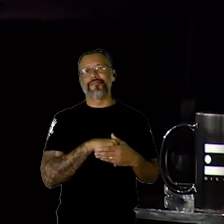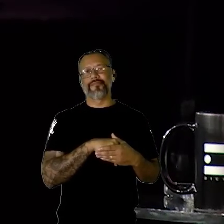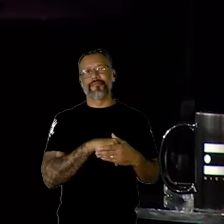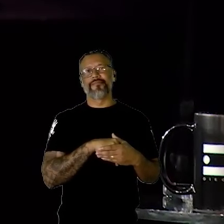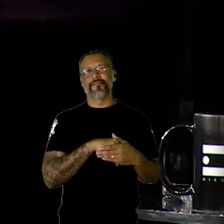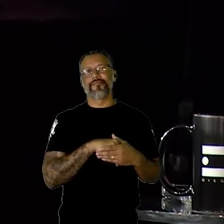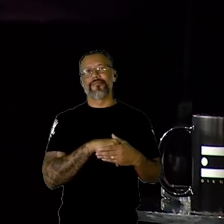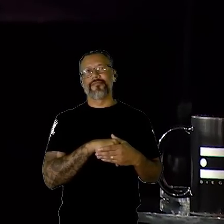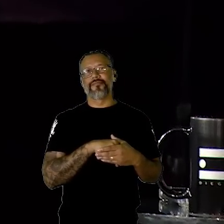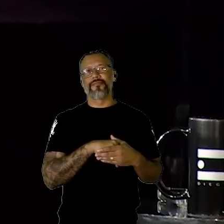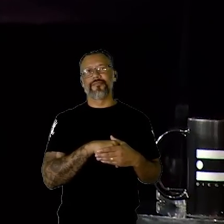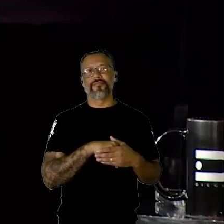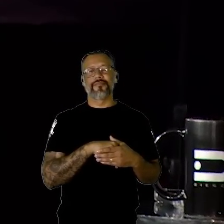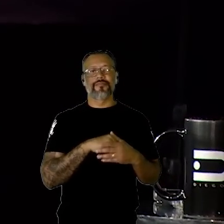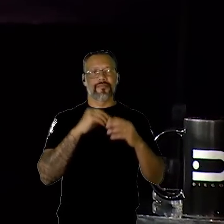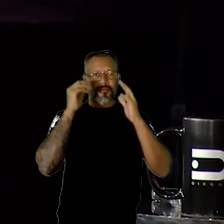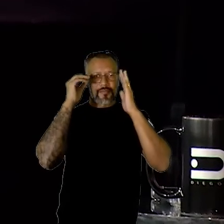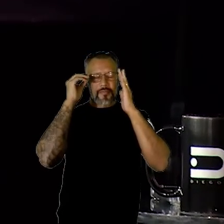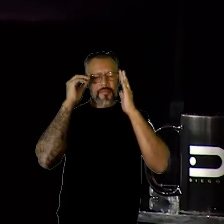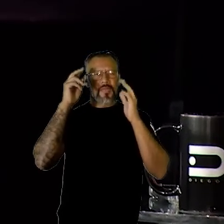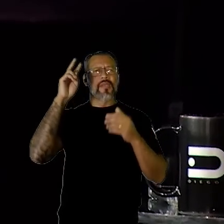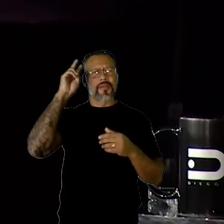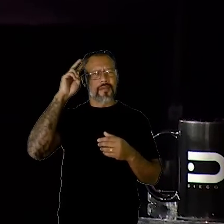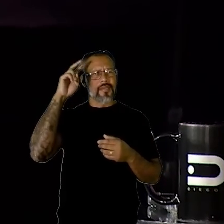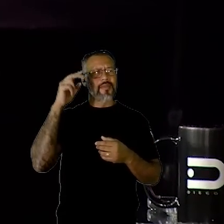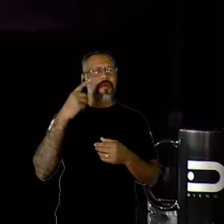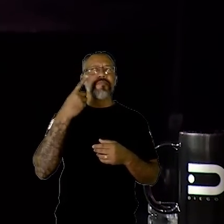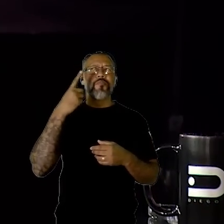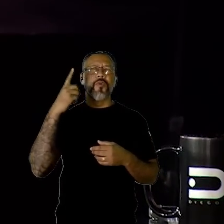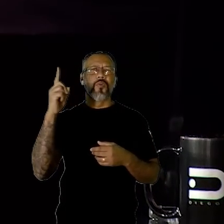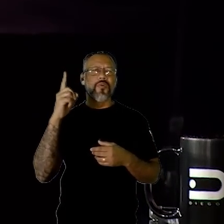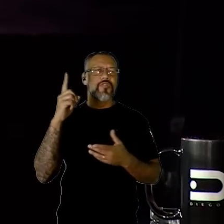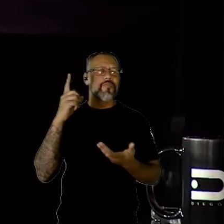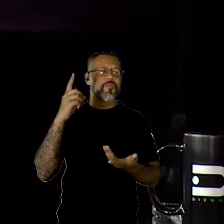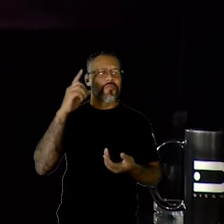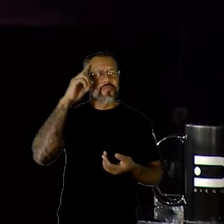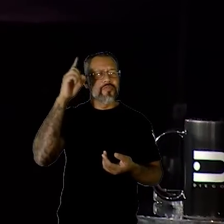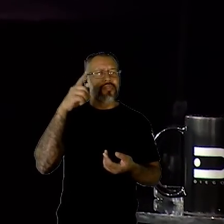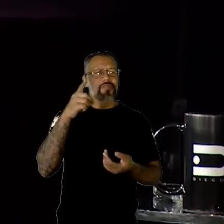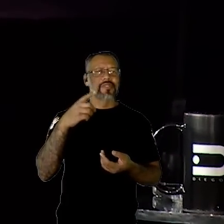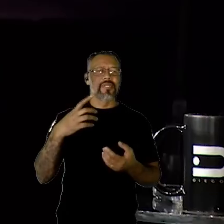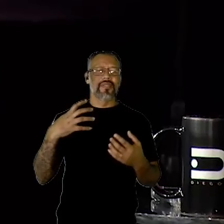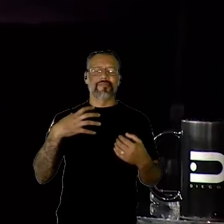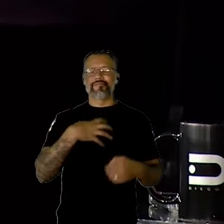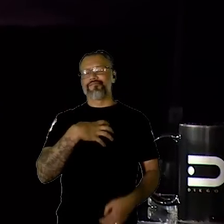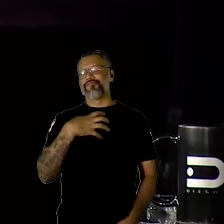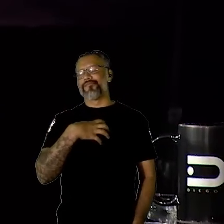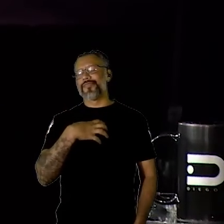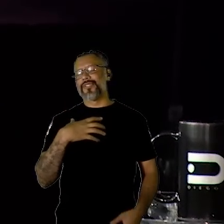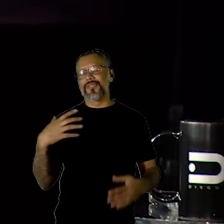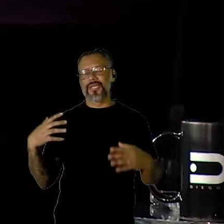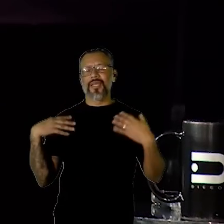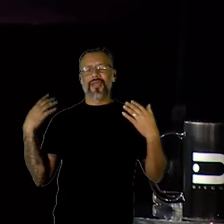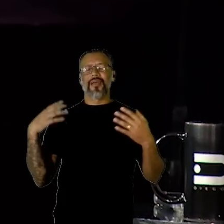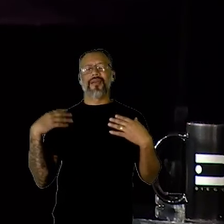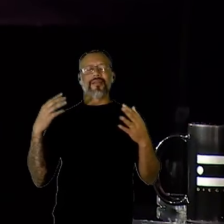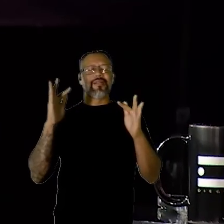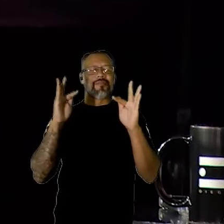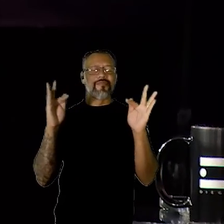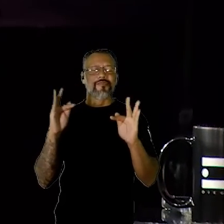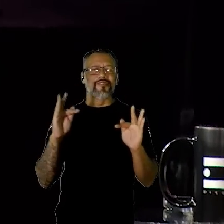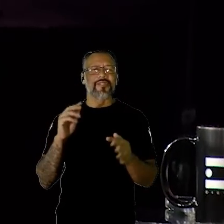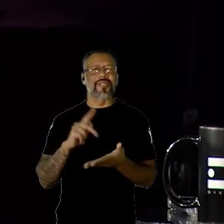lembra a última vez que você teve uma grande alegria irmãos é tão bom